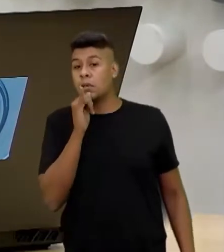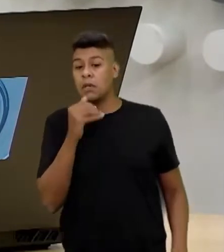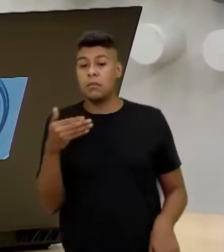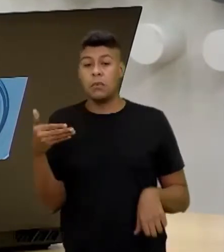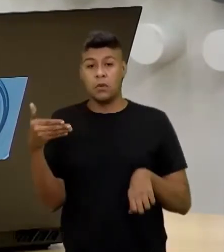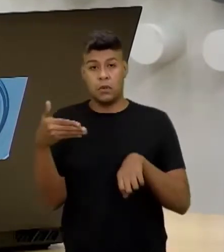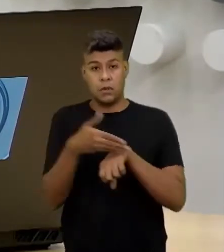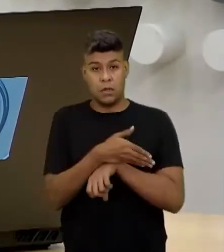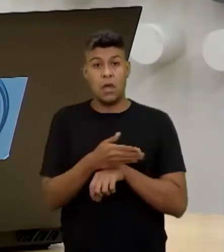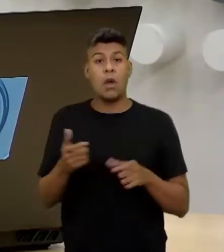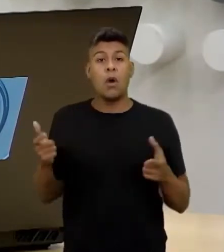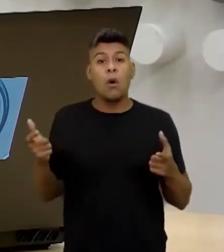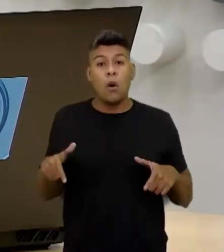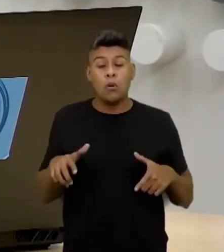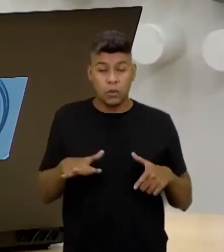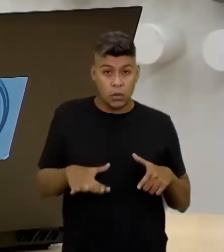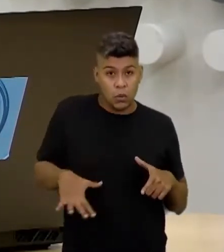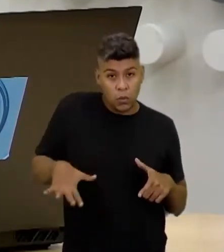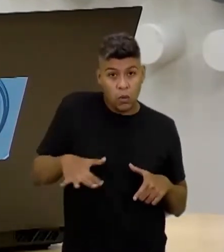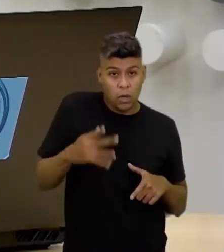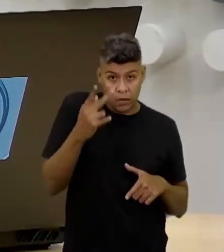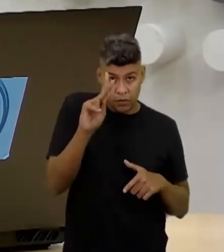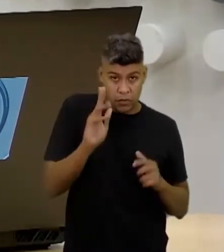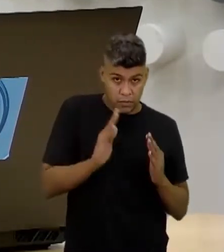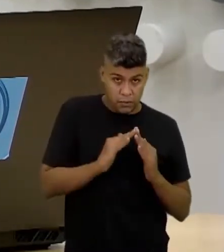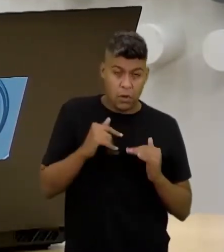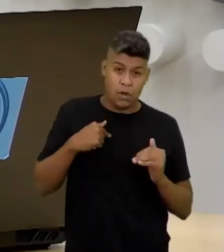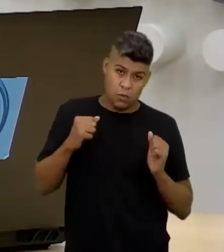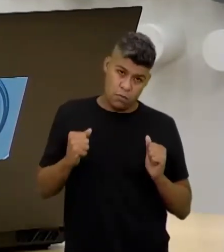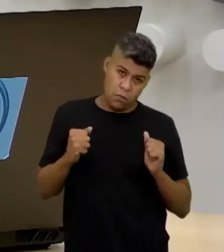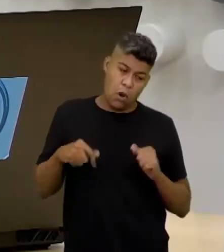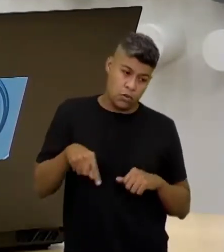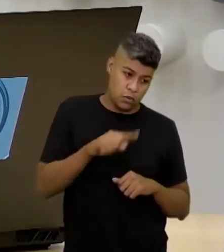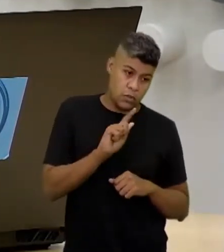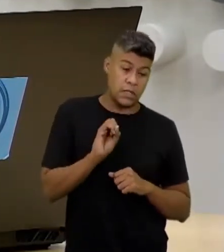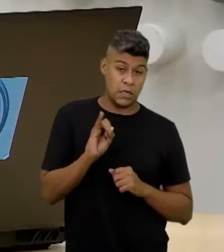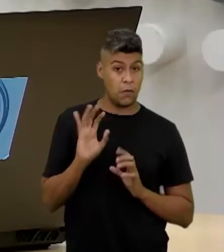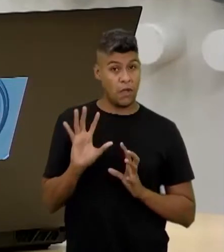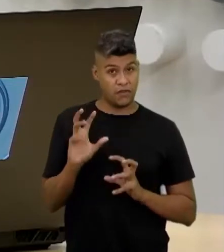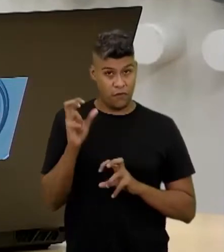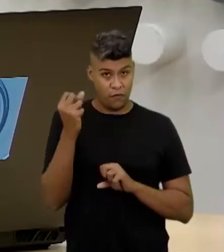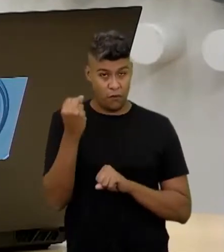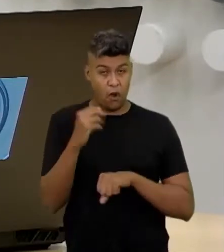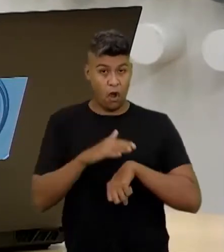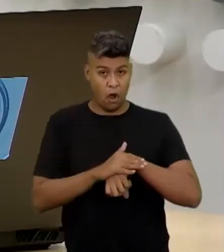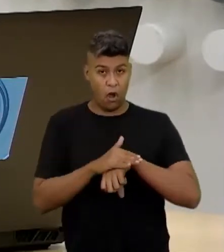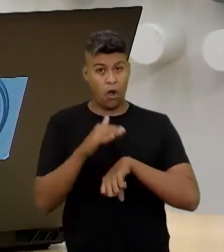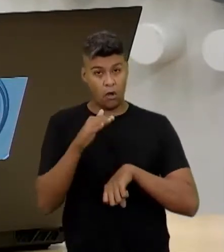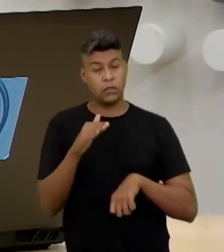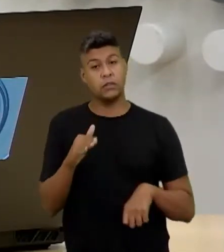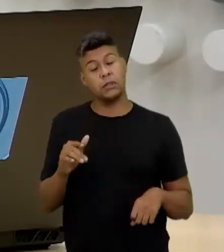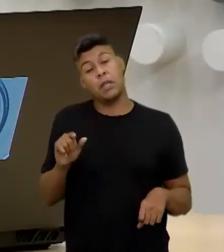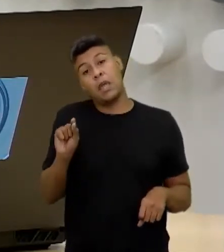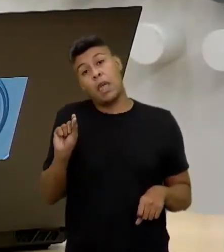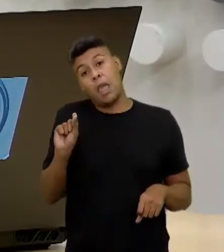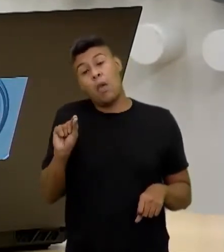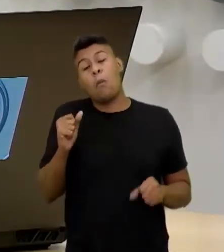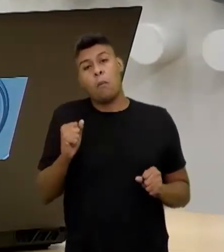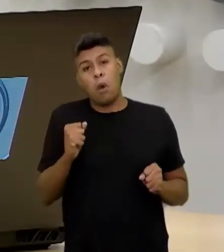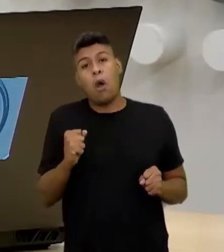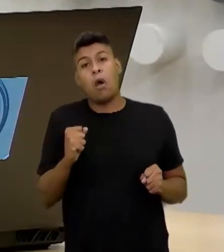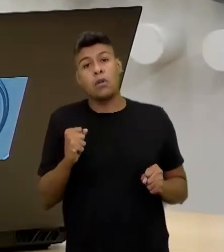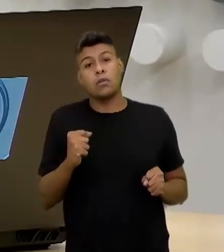entrar aí no terreno onde você mora eu poderia ir se eu fosse mais forte eu cometeria sei lá um